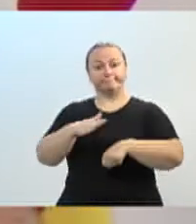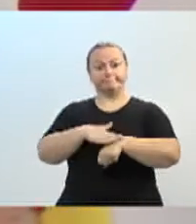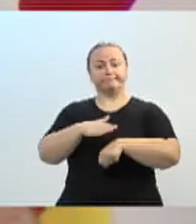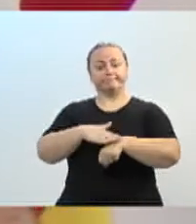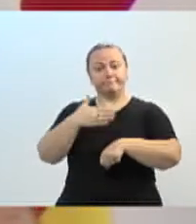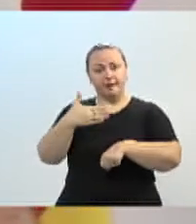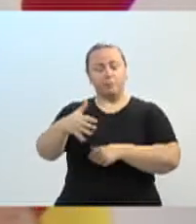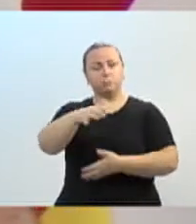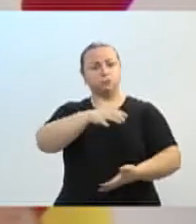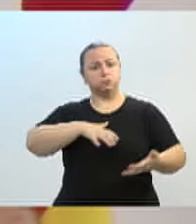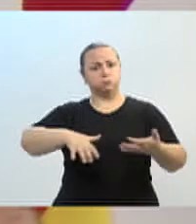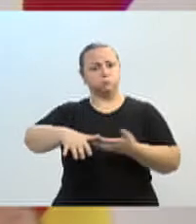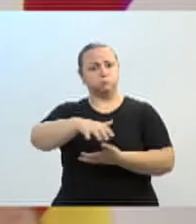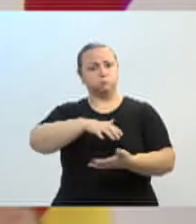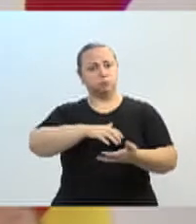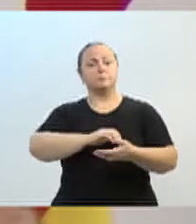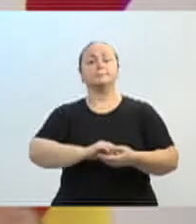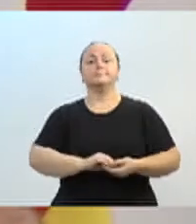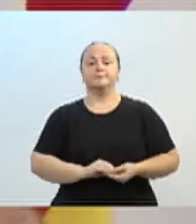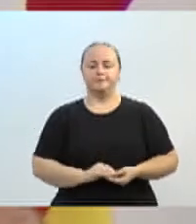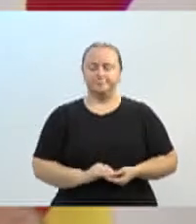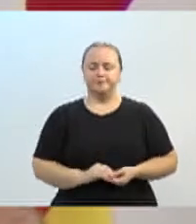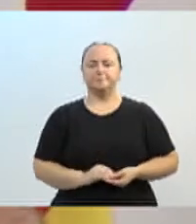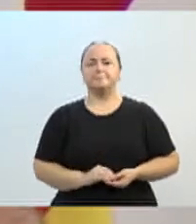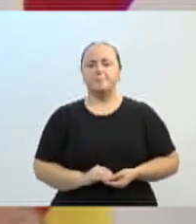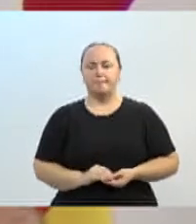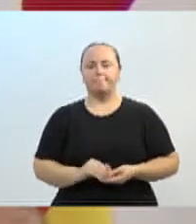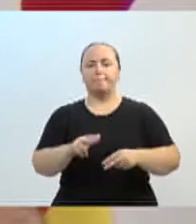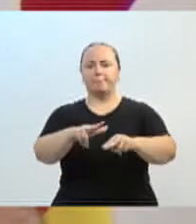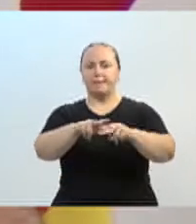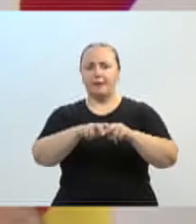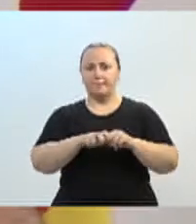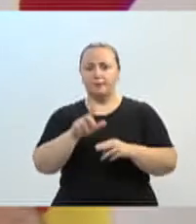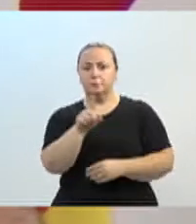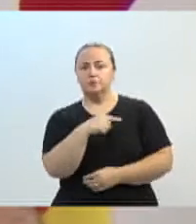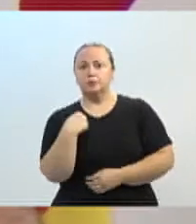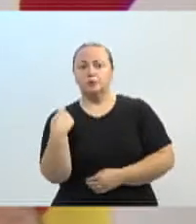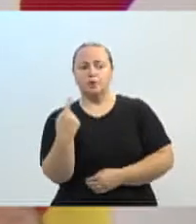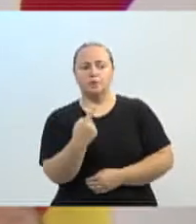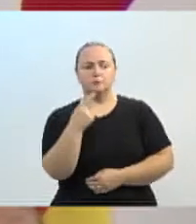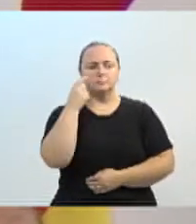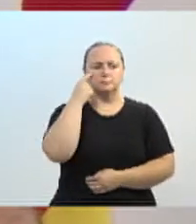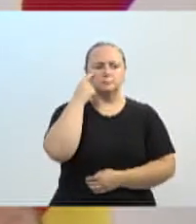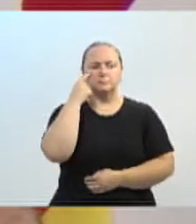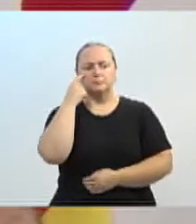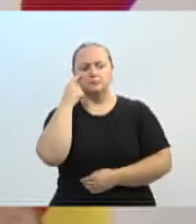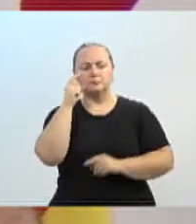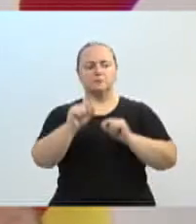caos. Nesse sentido, tomamos conhecimento da existência, senhores, da Lei número